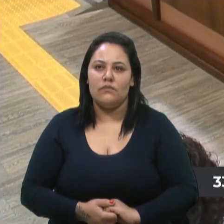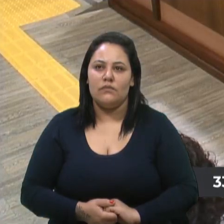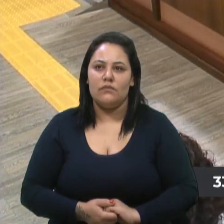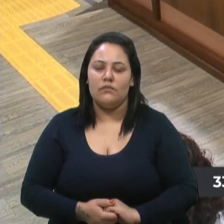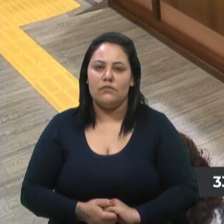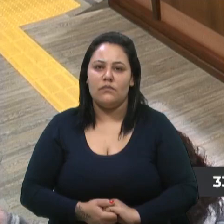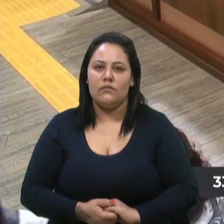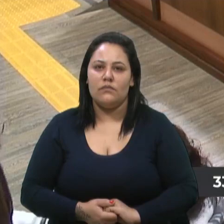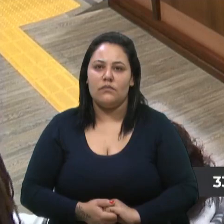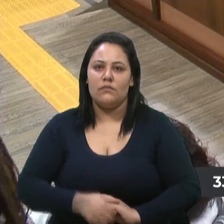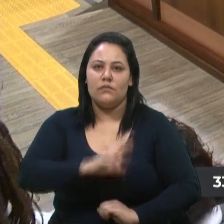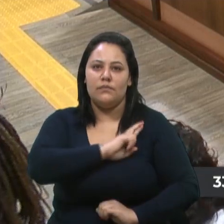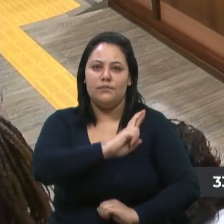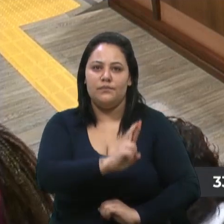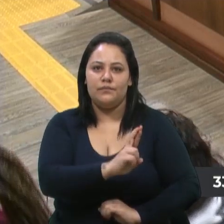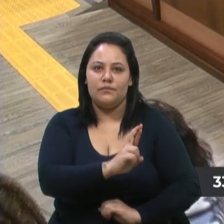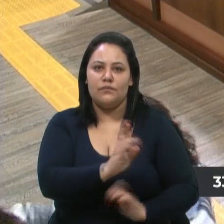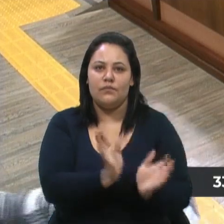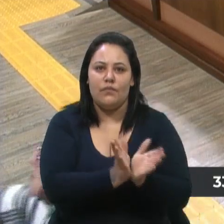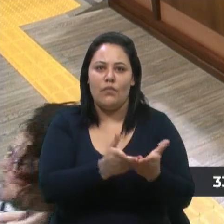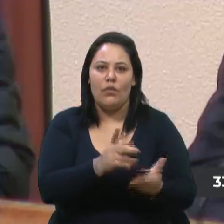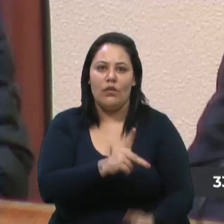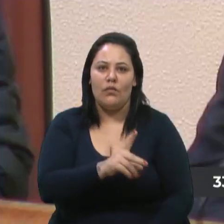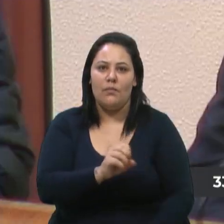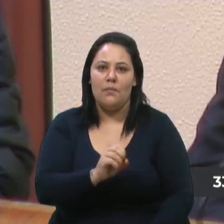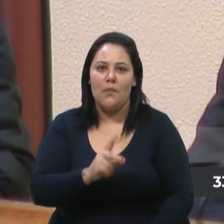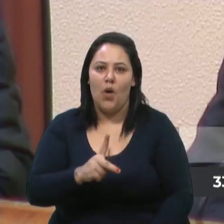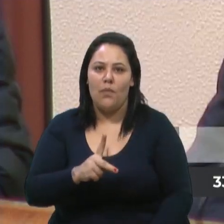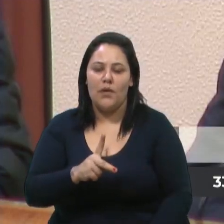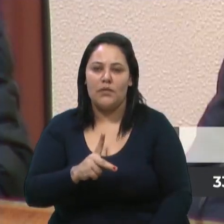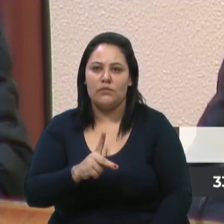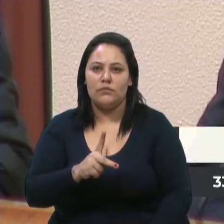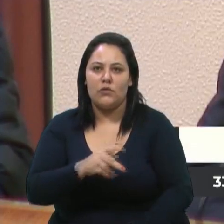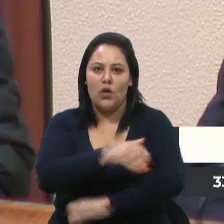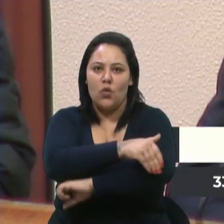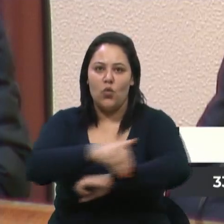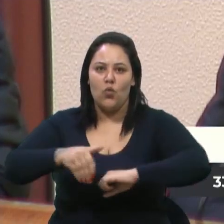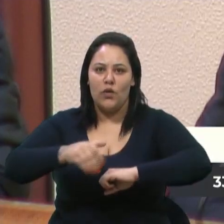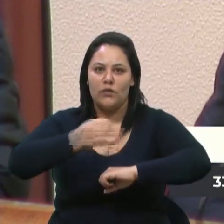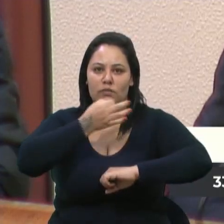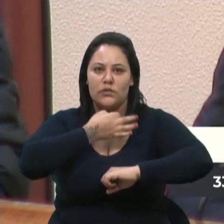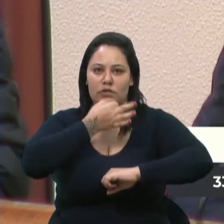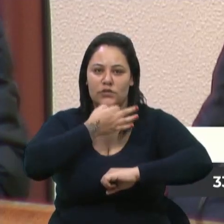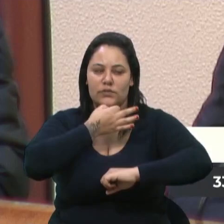com o representante do Comitê Pop Rua de Caxias do Sul.